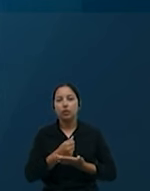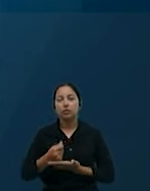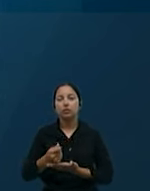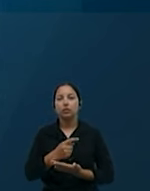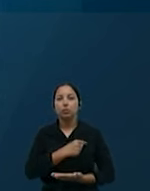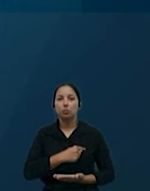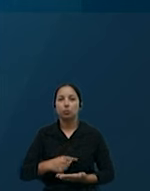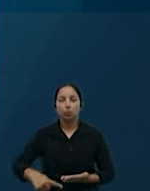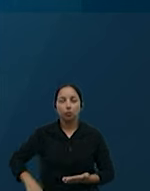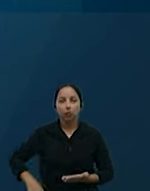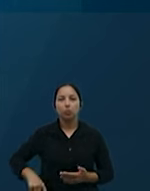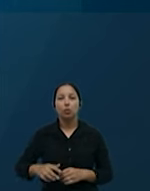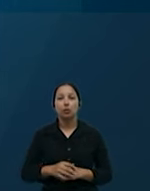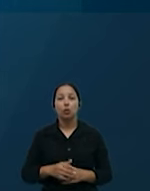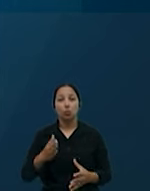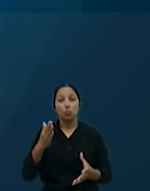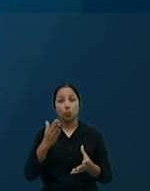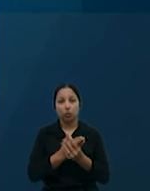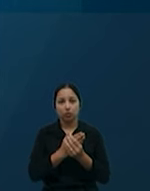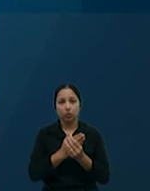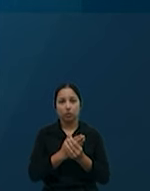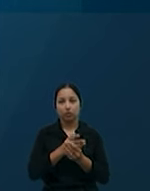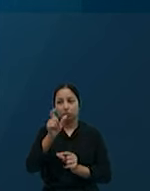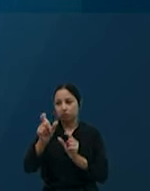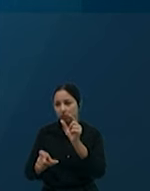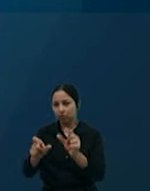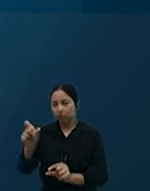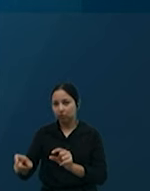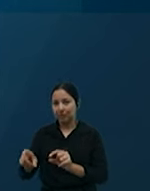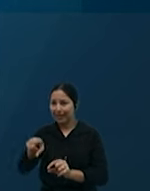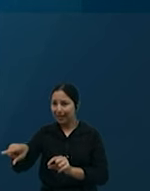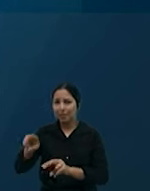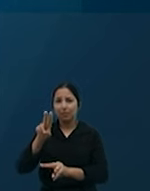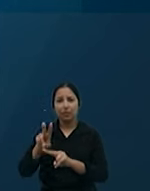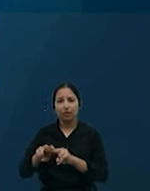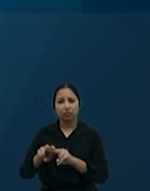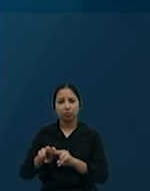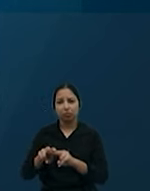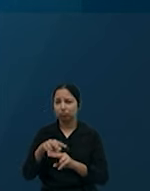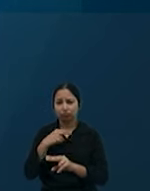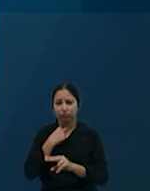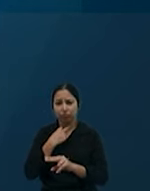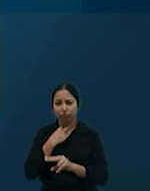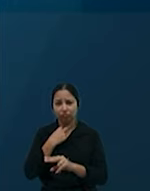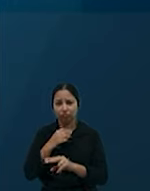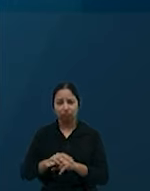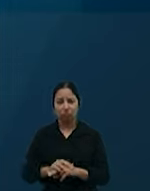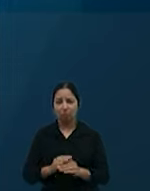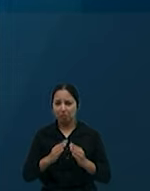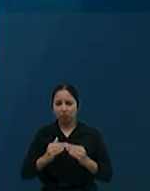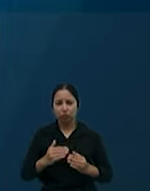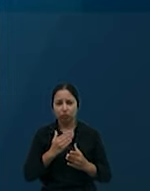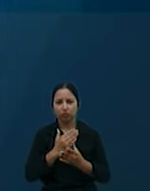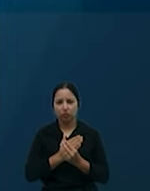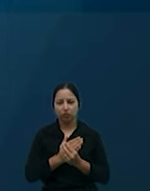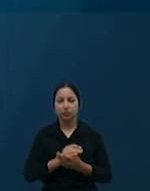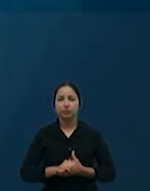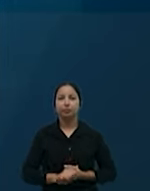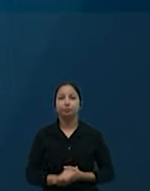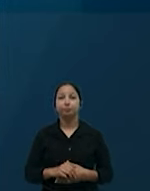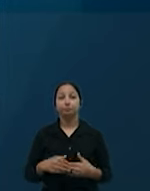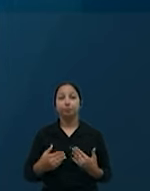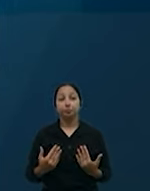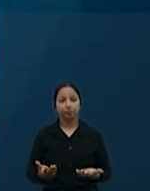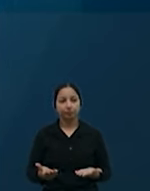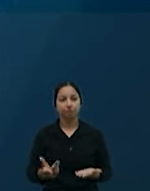propositura de ação por parte de quem estivesse preso. Essa previsão expressa, ela